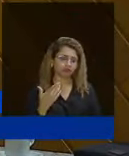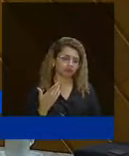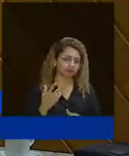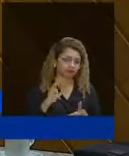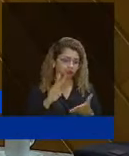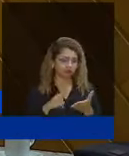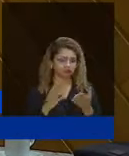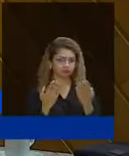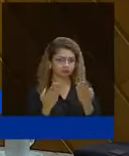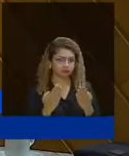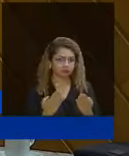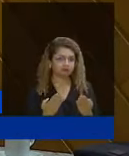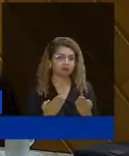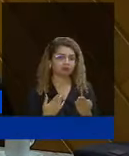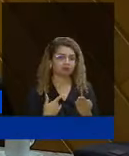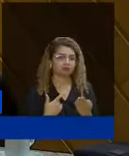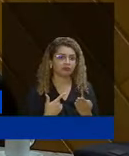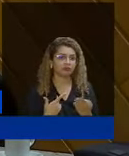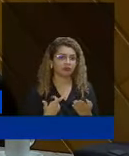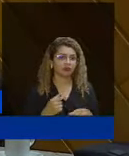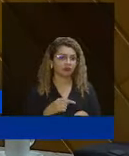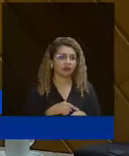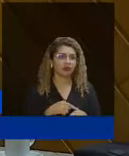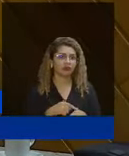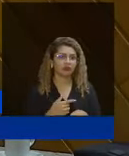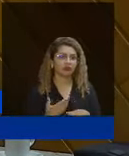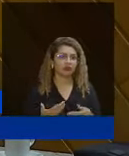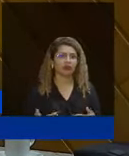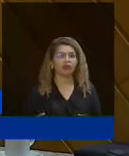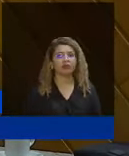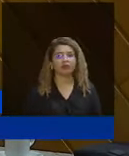de, naquela ocasião,